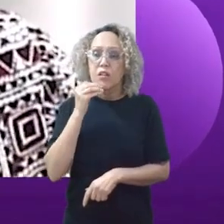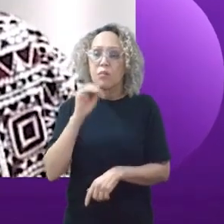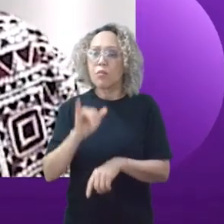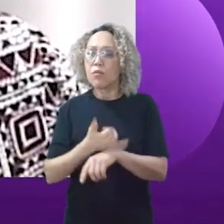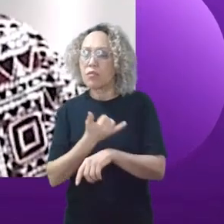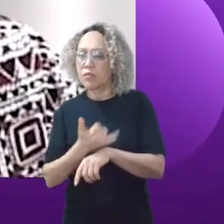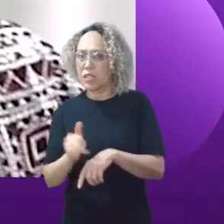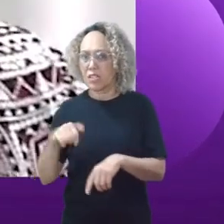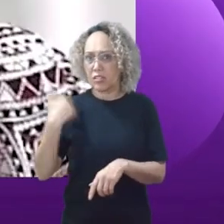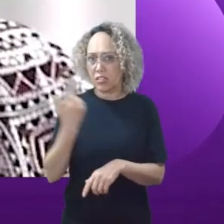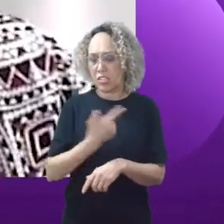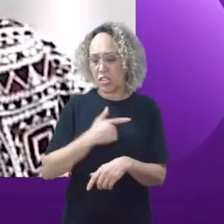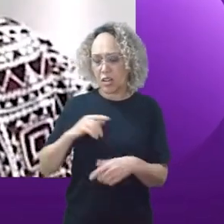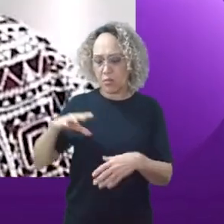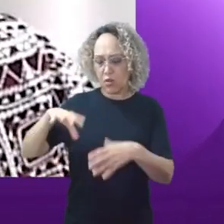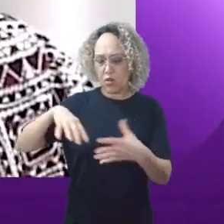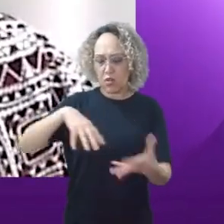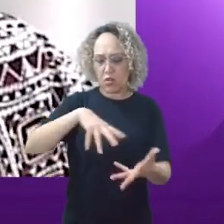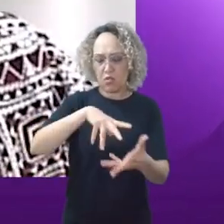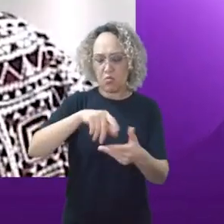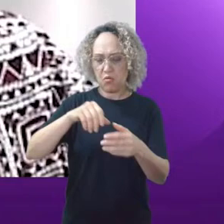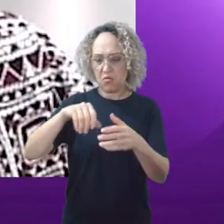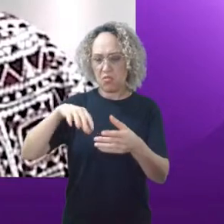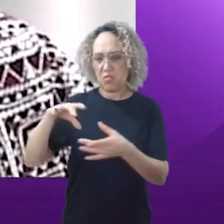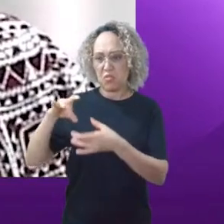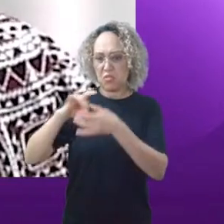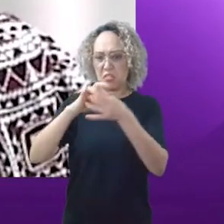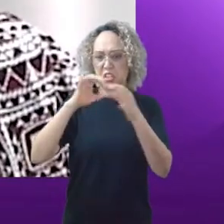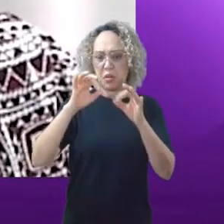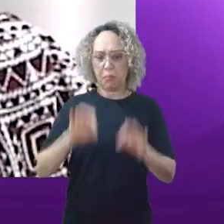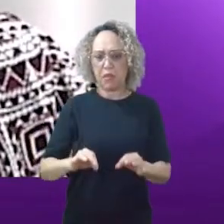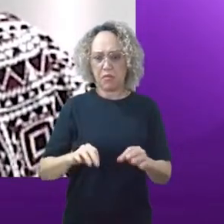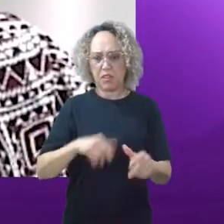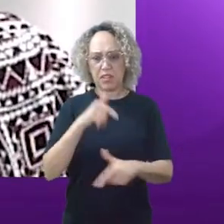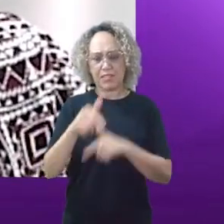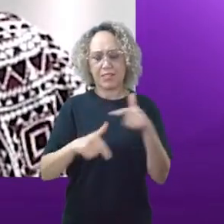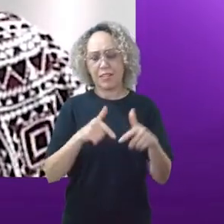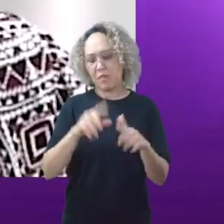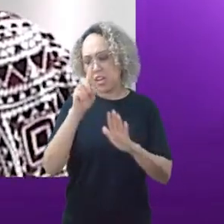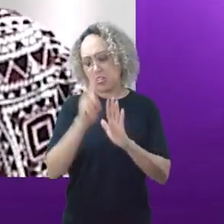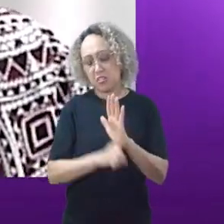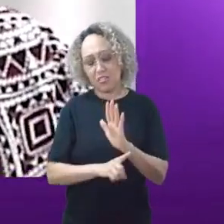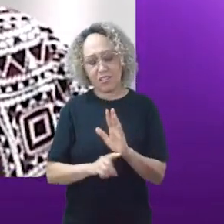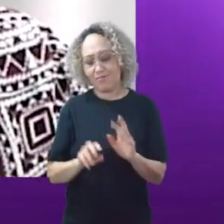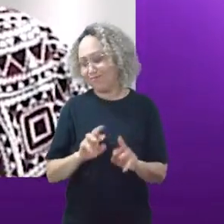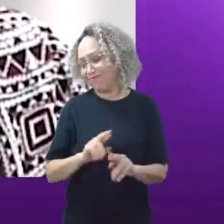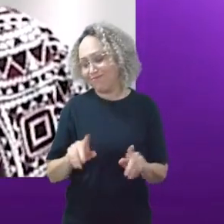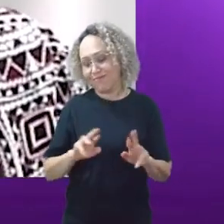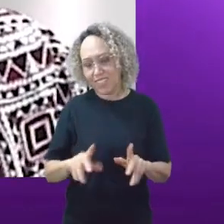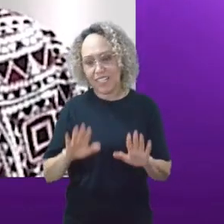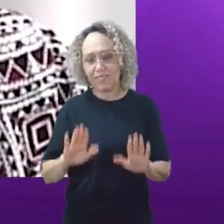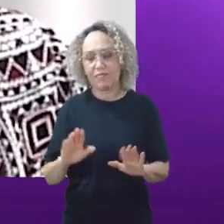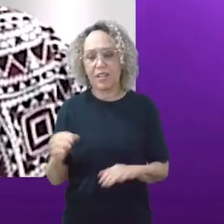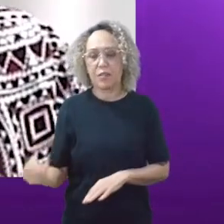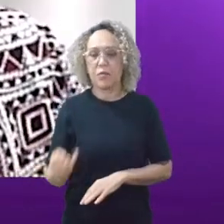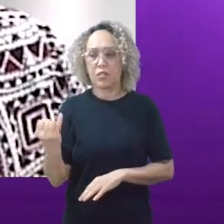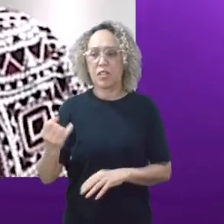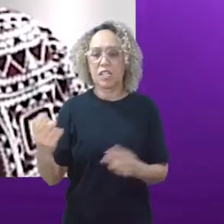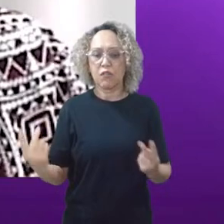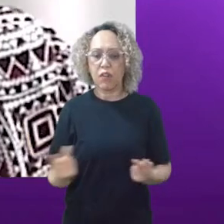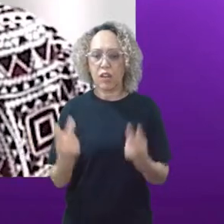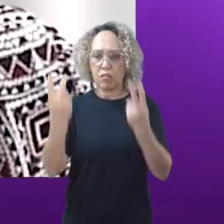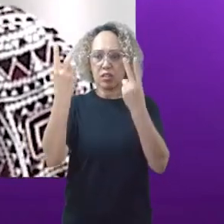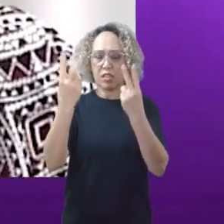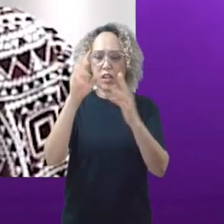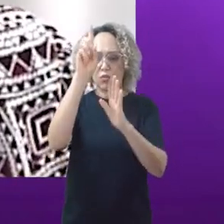mundo perfeito. É importante valorizar os direitos do trabalho e valorizar o